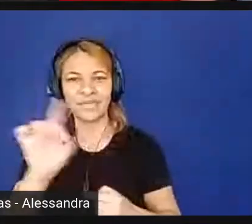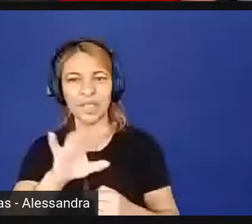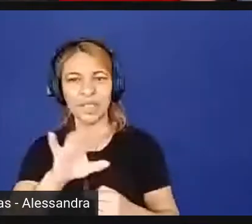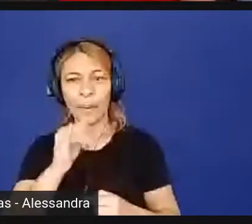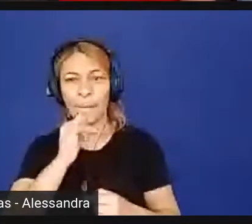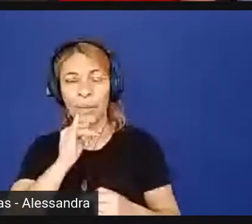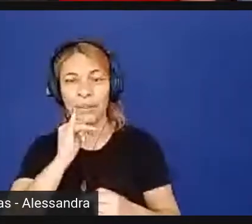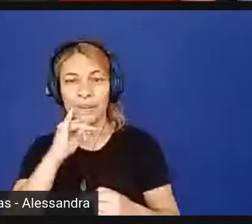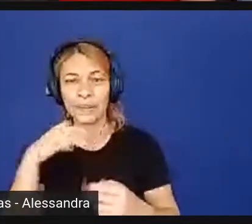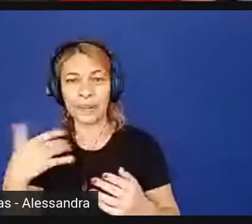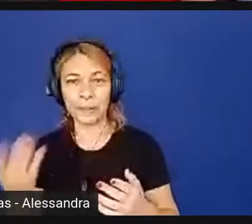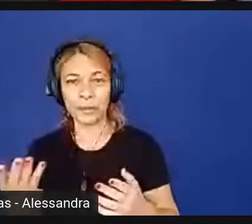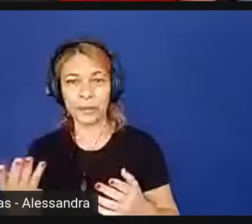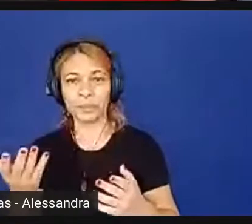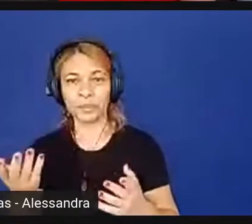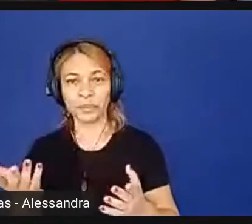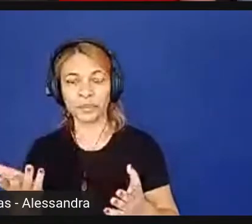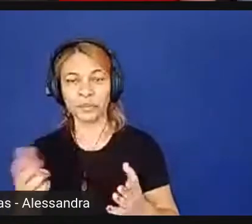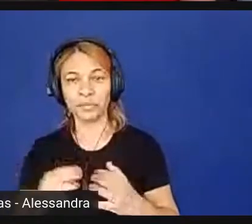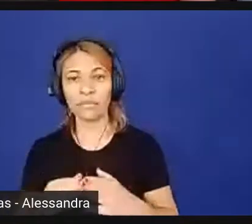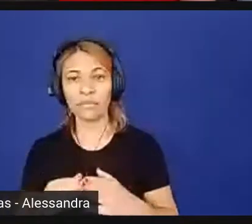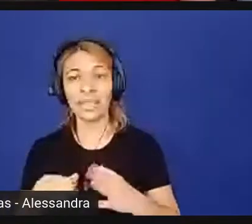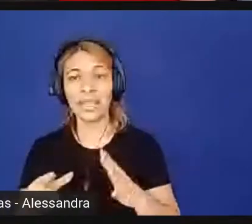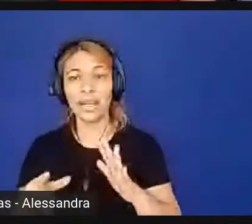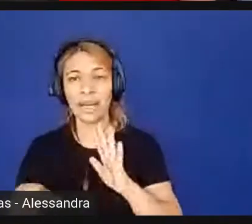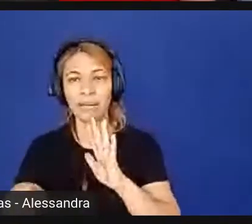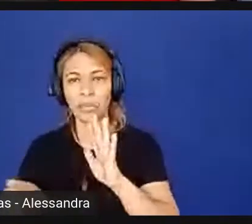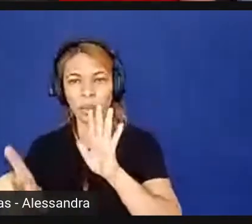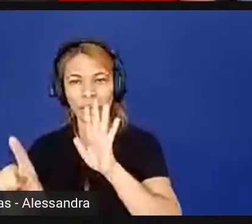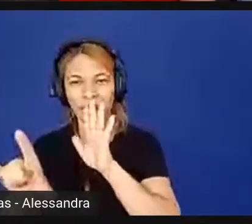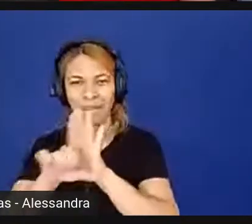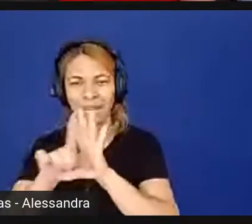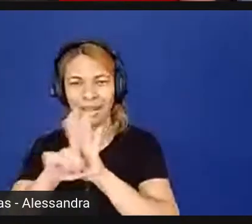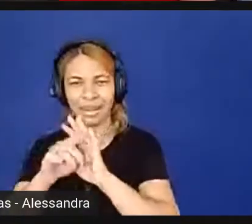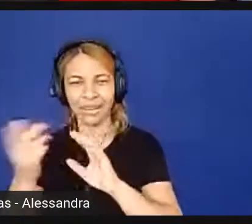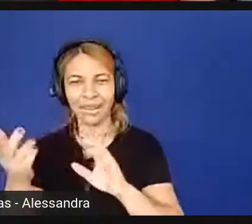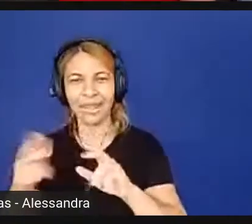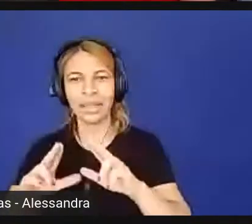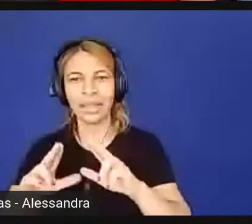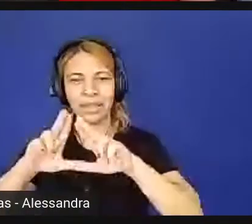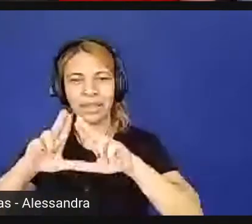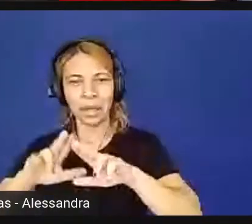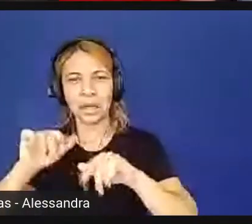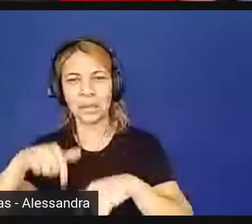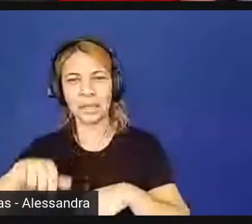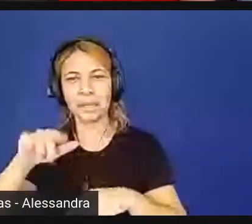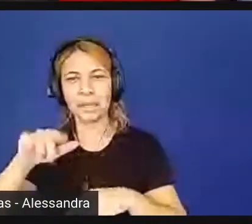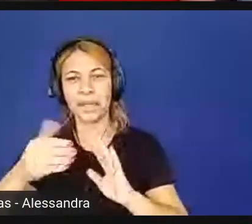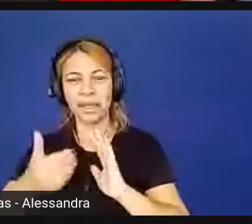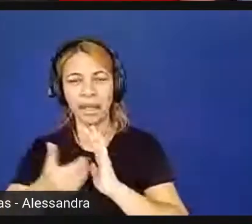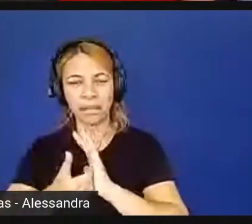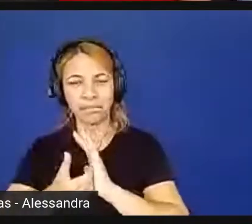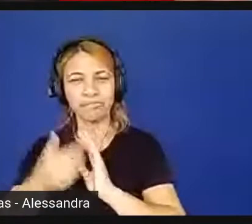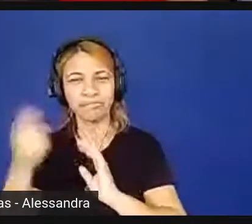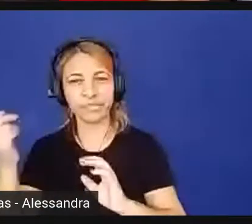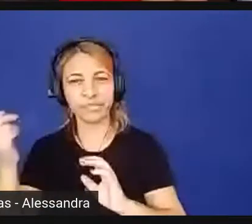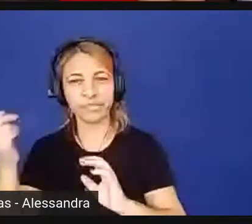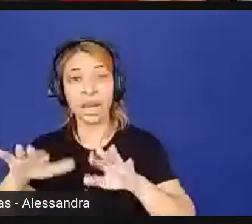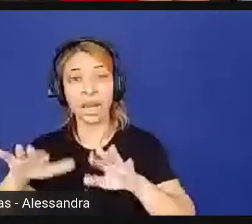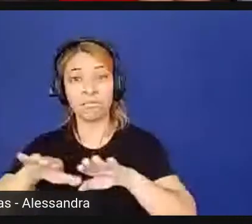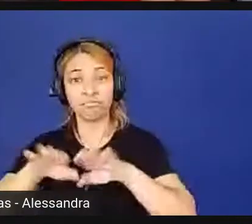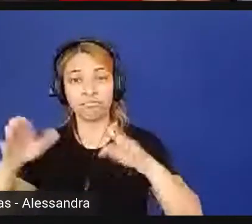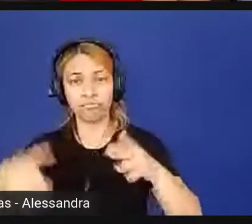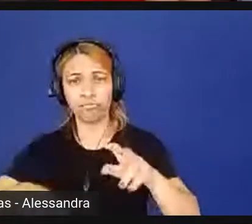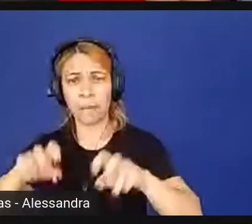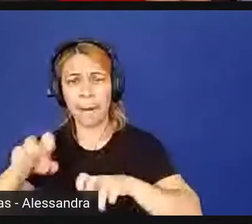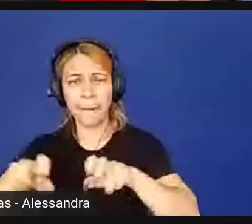Legislativa. Boa. Eu acho que a Casa Legislativa, nós estamos caminhando para isso, na Câmara dos Deputados, no Senado. A mesa, ela tem uma gestão de 2 anos, a mesa tem que dizer, olha,